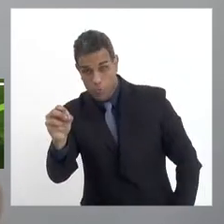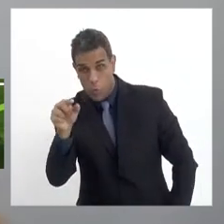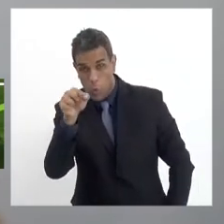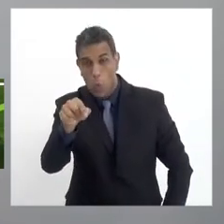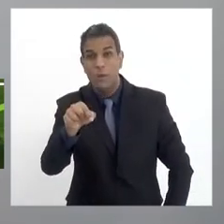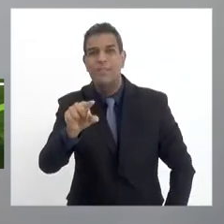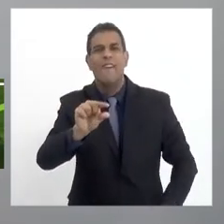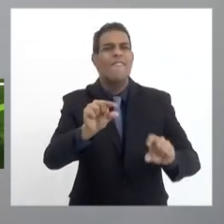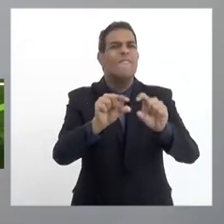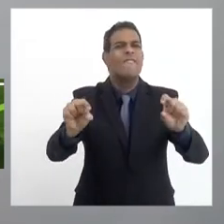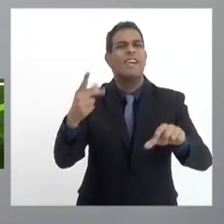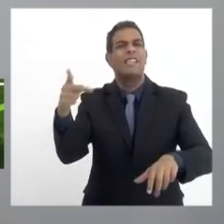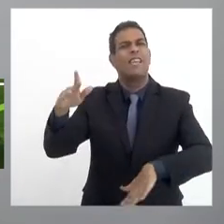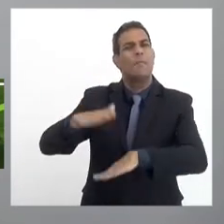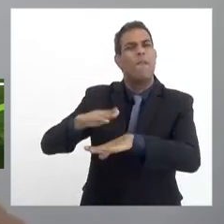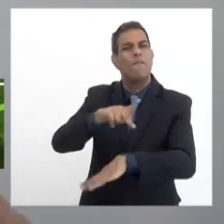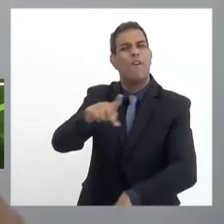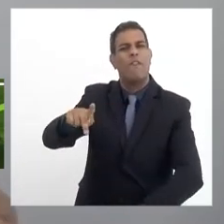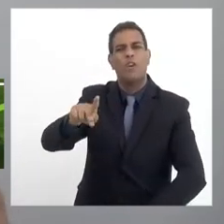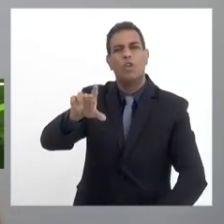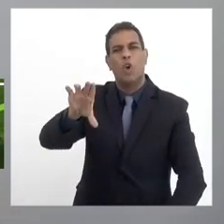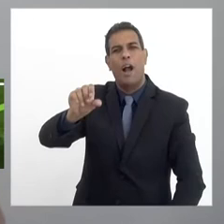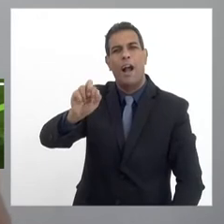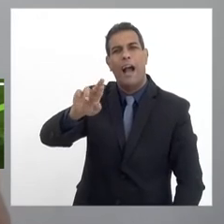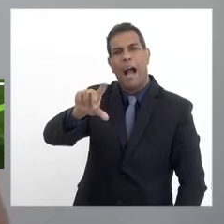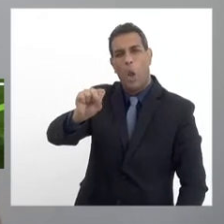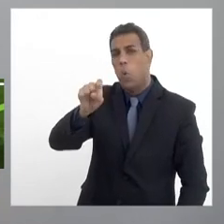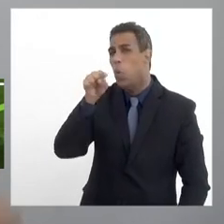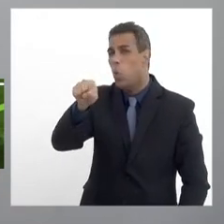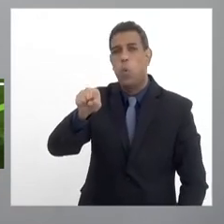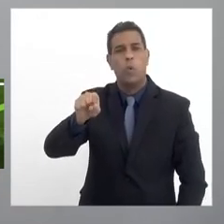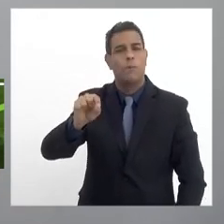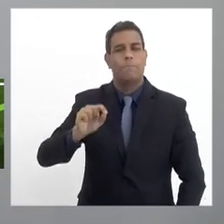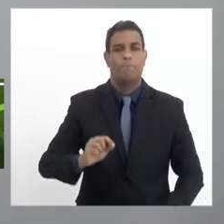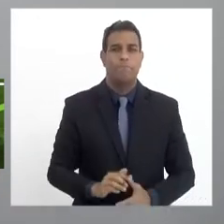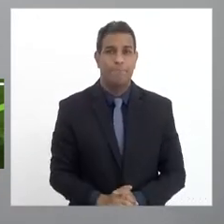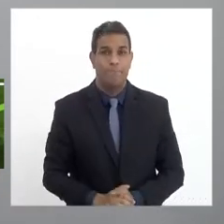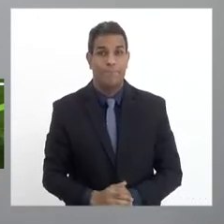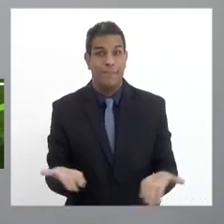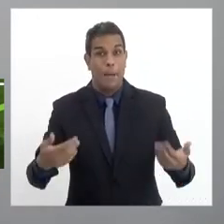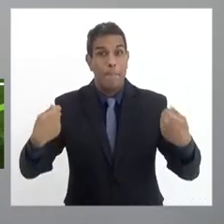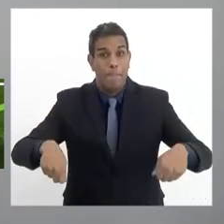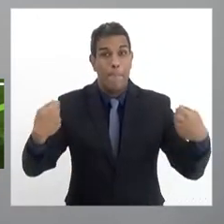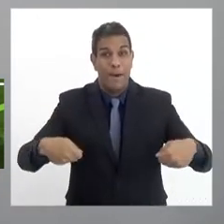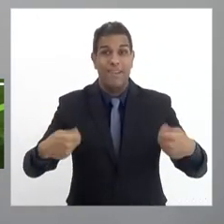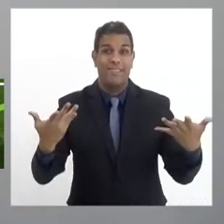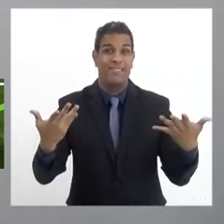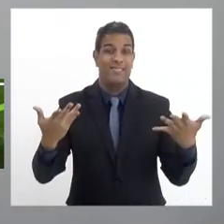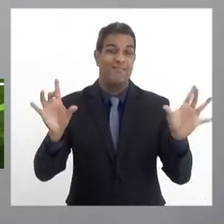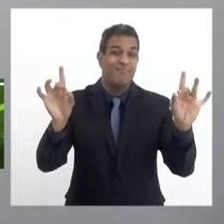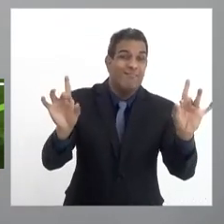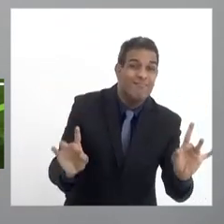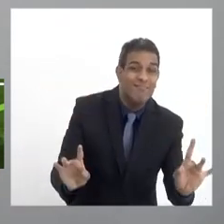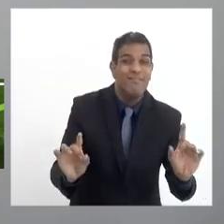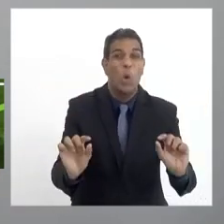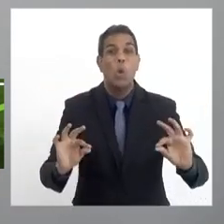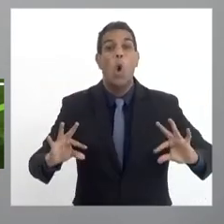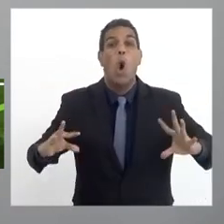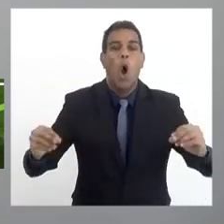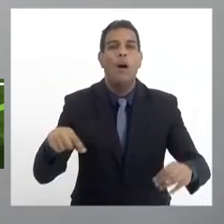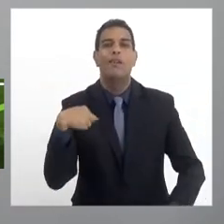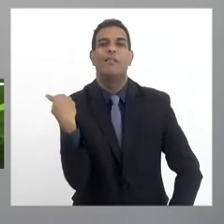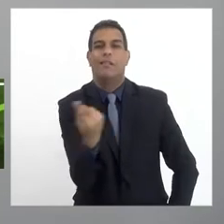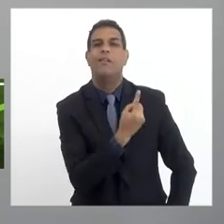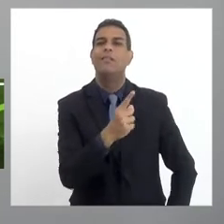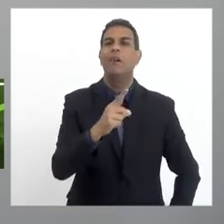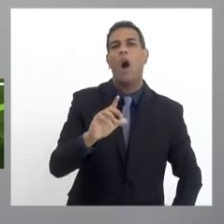tem uma frase, assim, lapidar, no parecer dele, que é o seguinte: necessidades especiais, todos nós